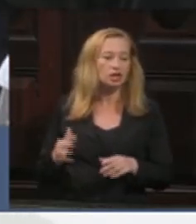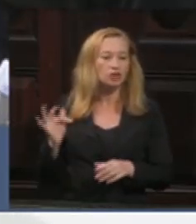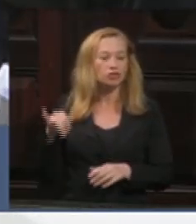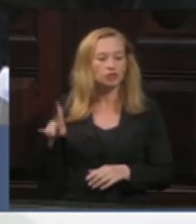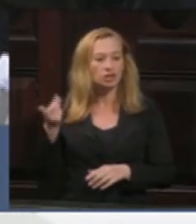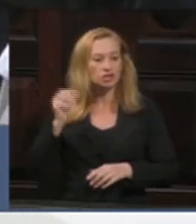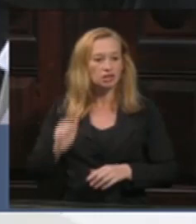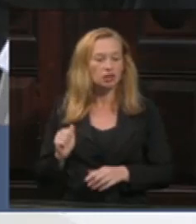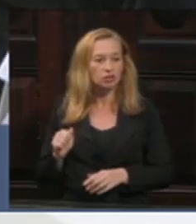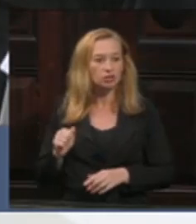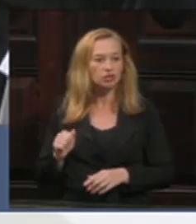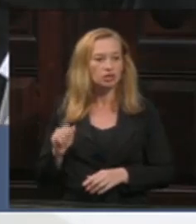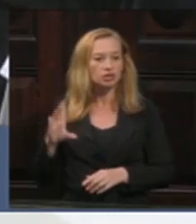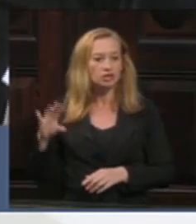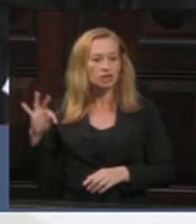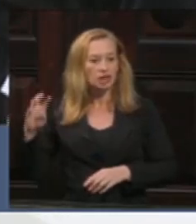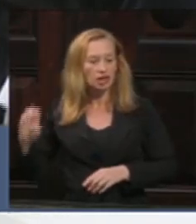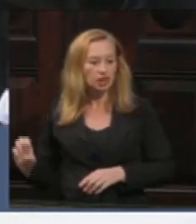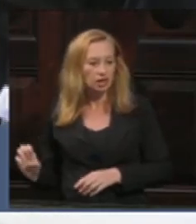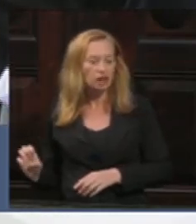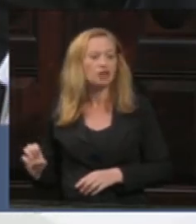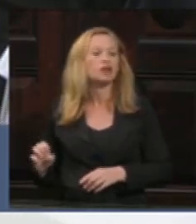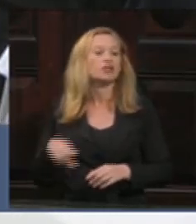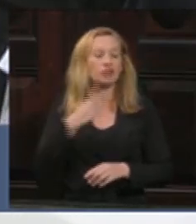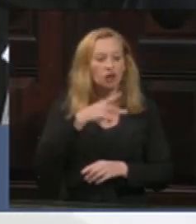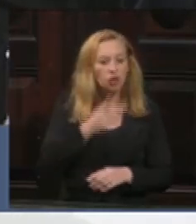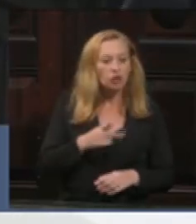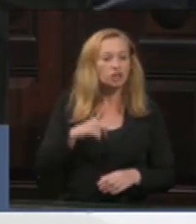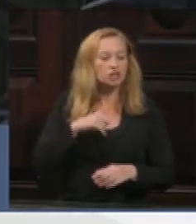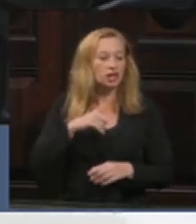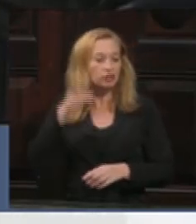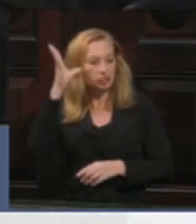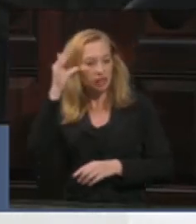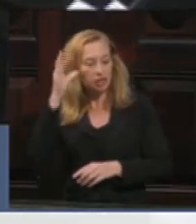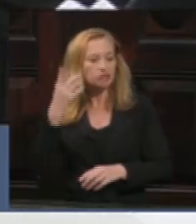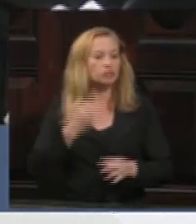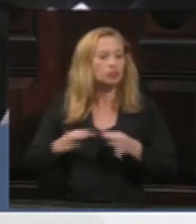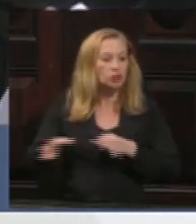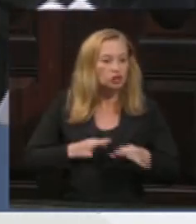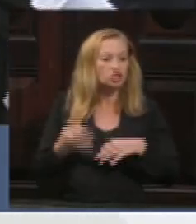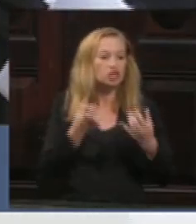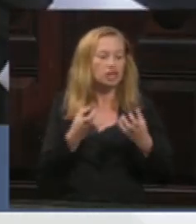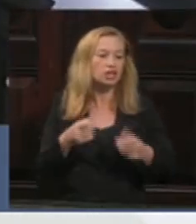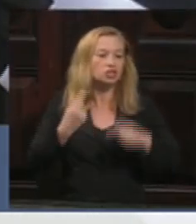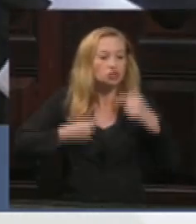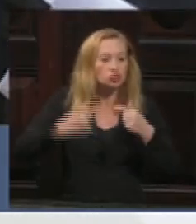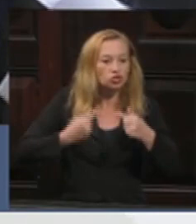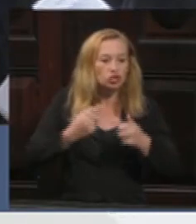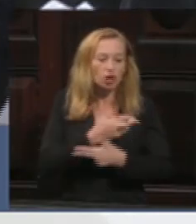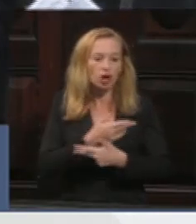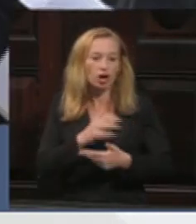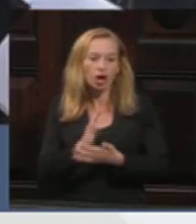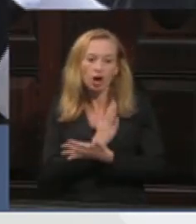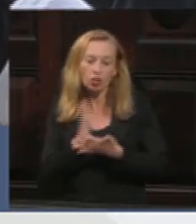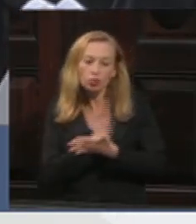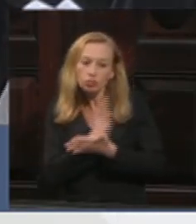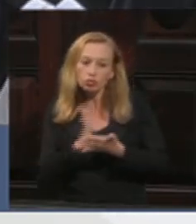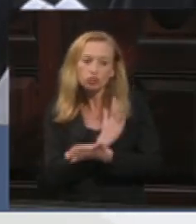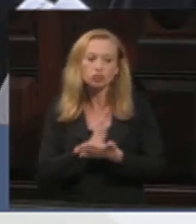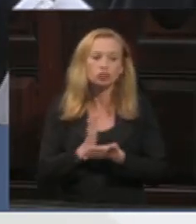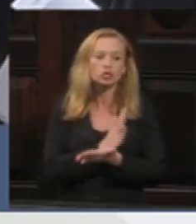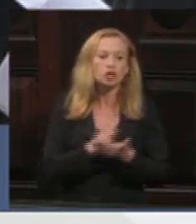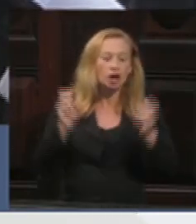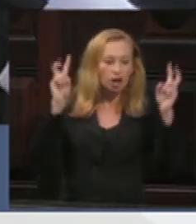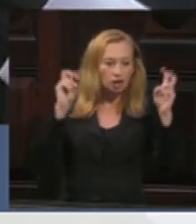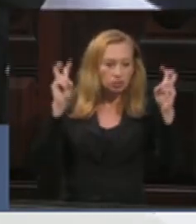comigo, falando que tem interesse pelo projeto e que gostariam de discutir alguns aspectos relacionados ao conteúdo do projeto. Não há problema, o